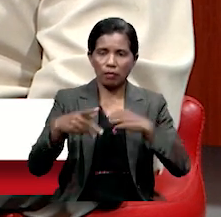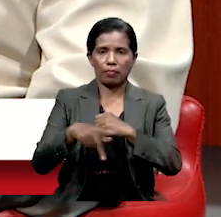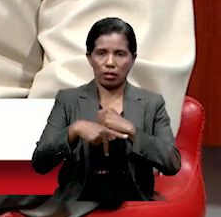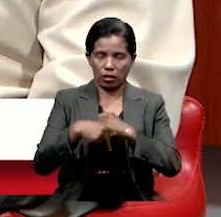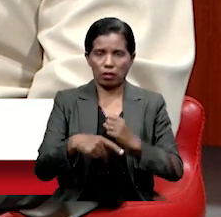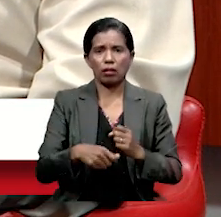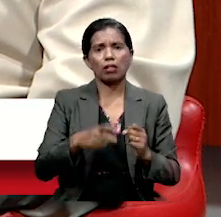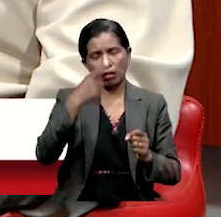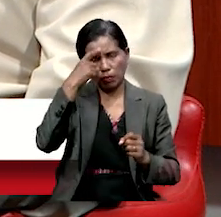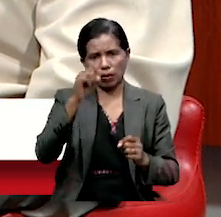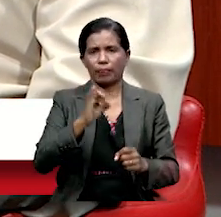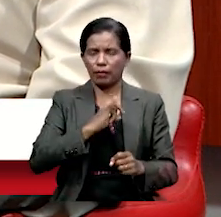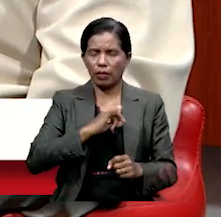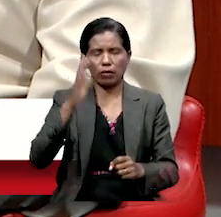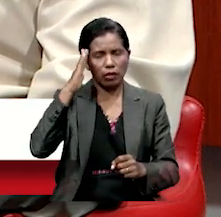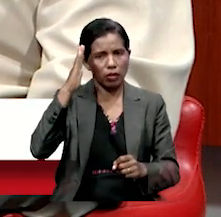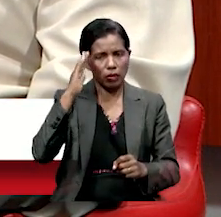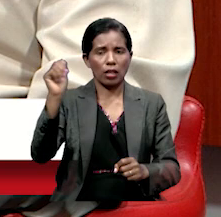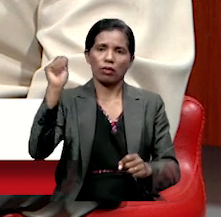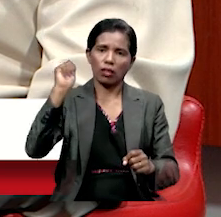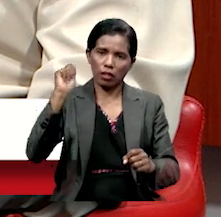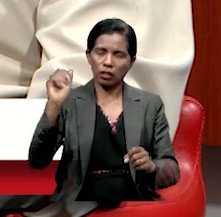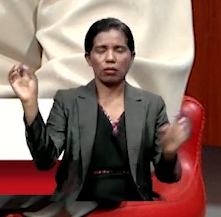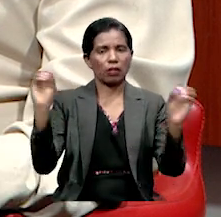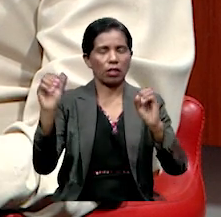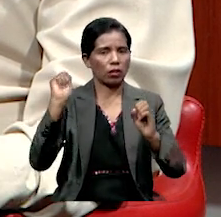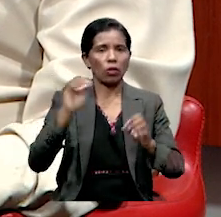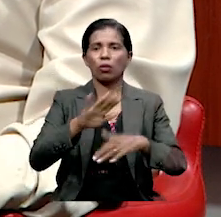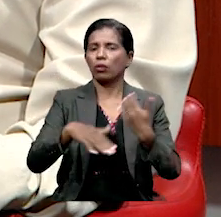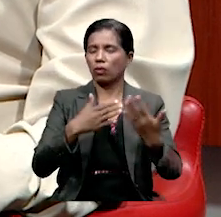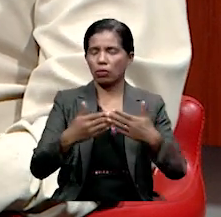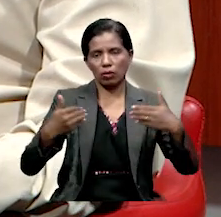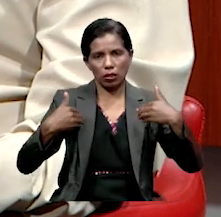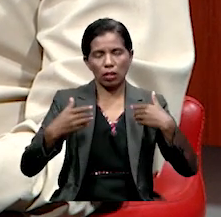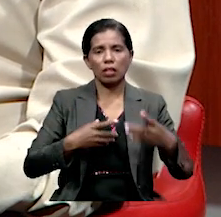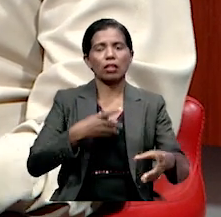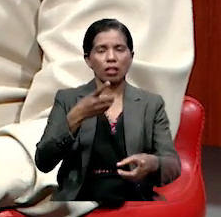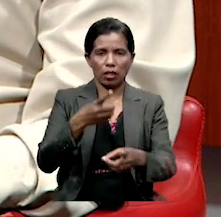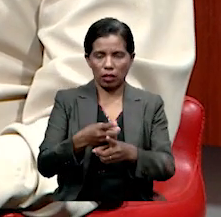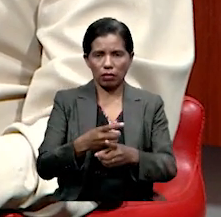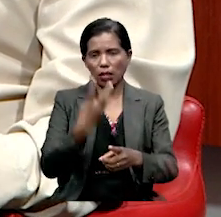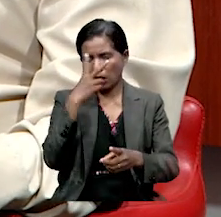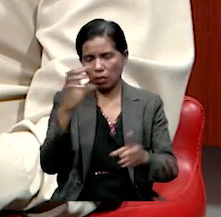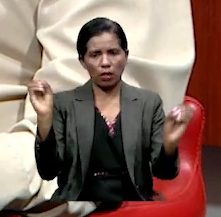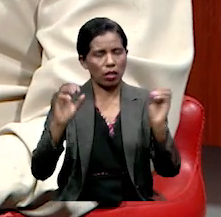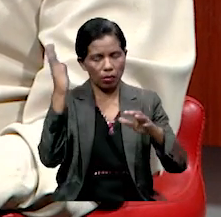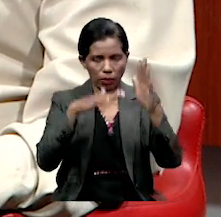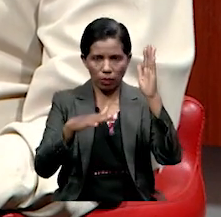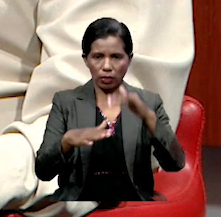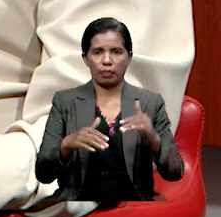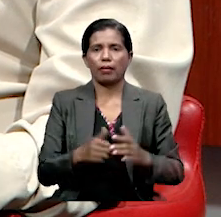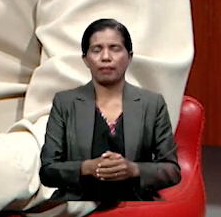hone atu kandidatu gala kandidatu motu tia direitu i hare bala i problema o entre kandidat sirne